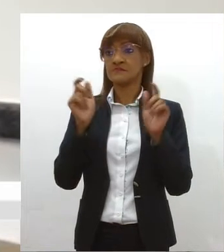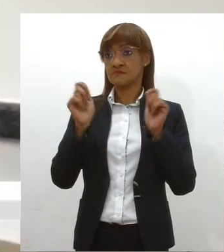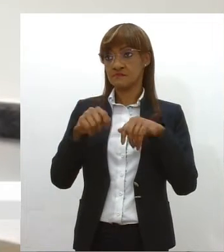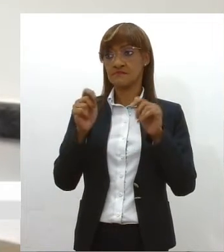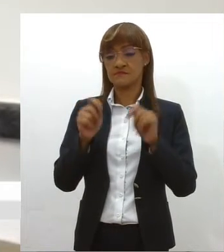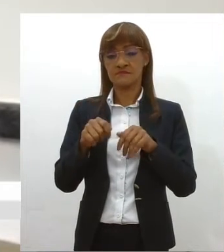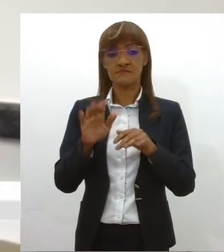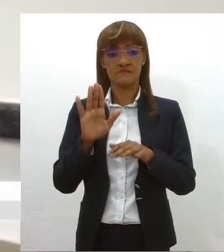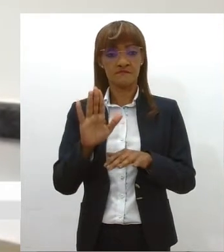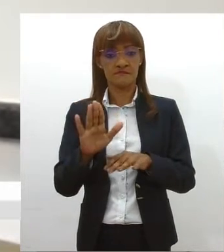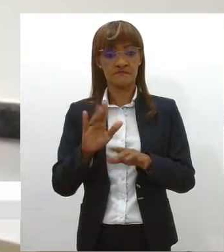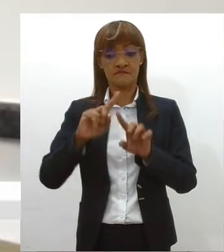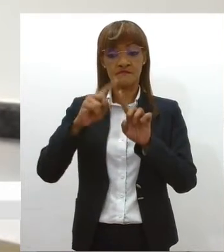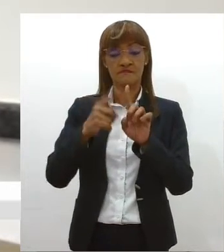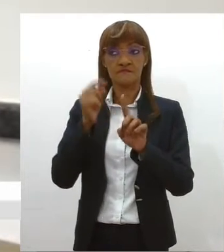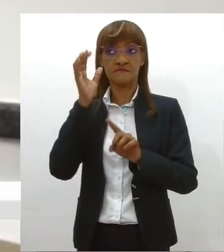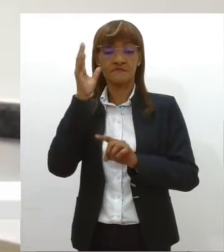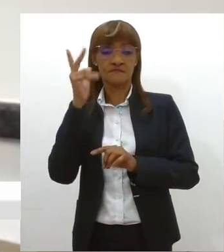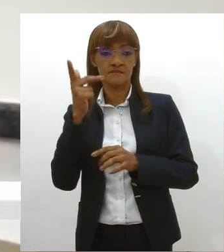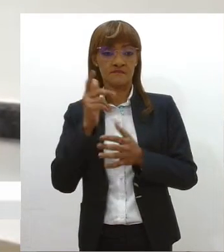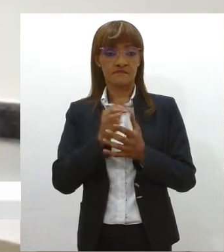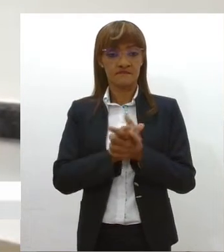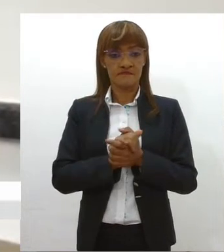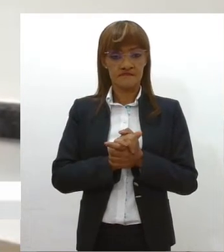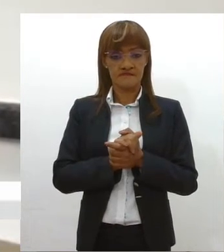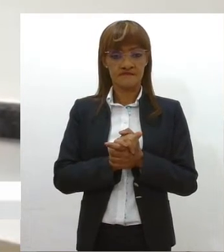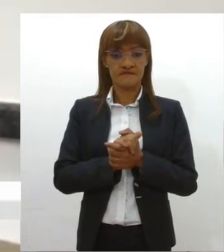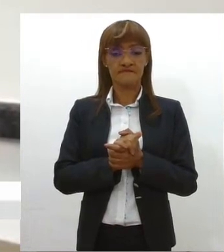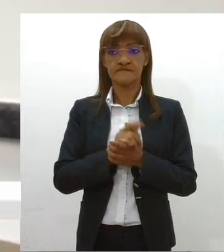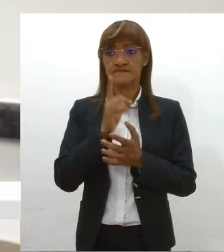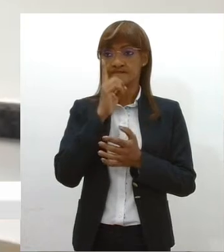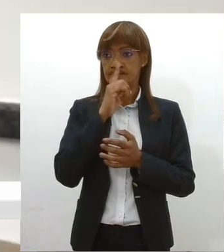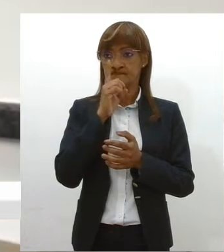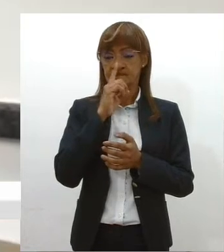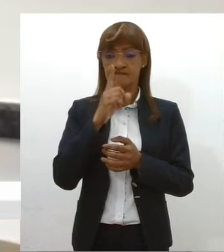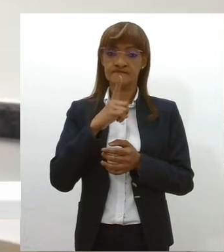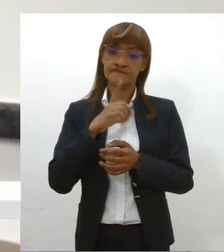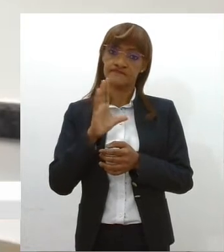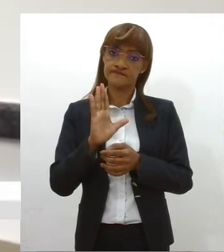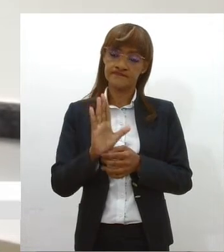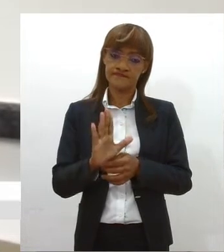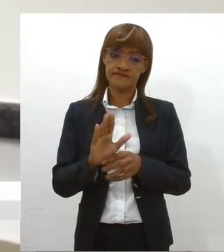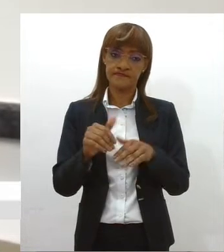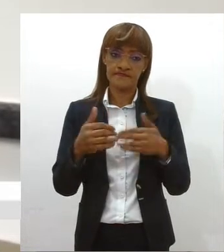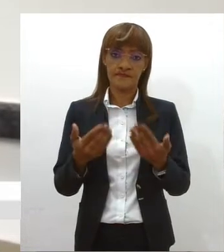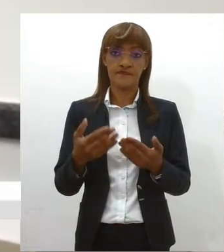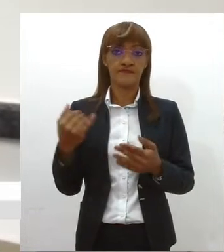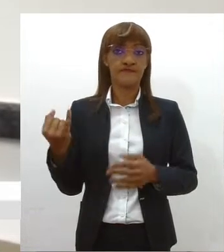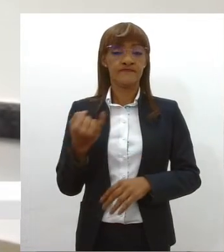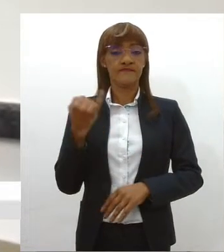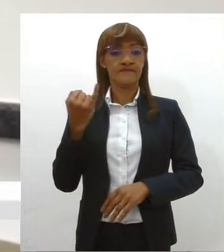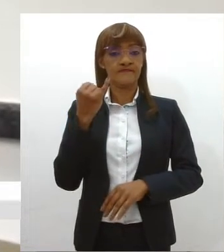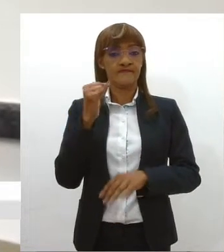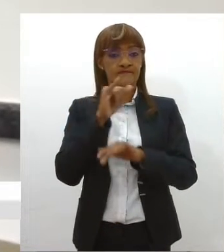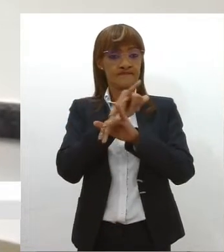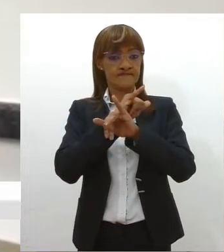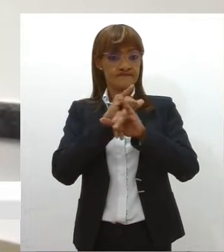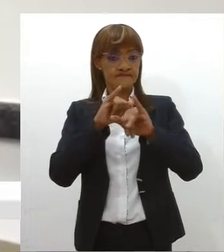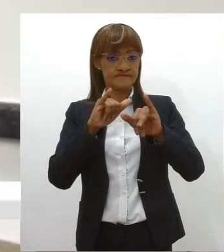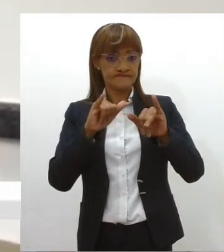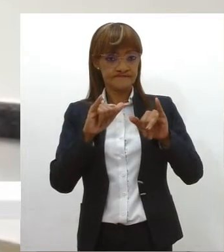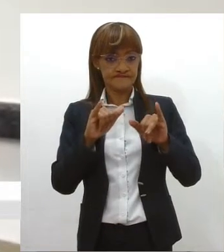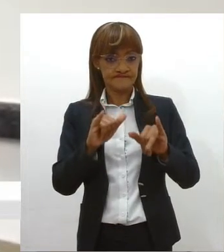acabar engravidando, aumentar o risco de falha da sua tabelinha. Então, isso é importante a gente dizer. Se tiver alteração no ciclo